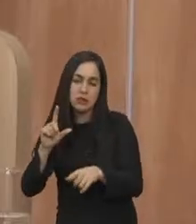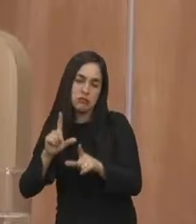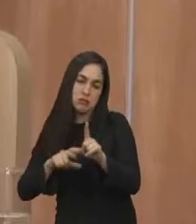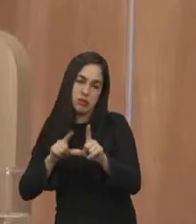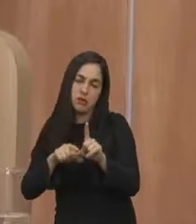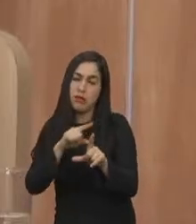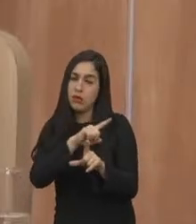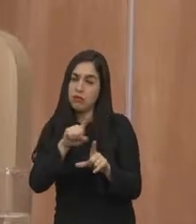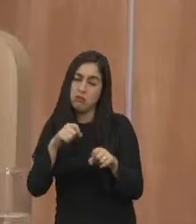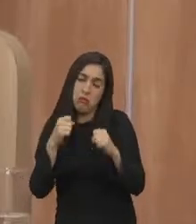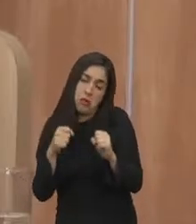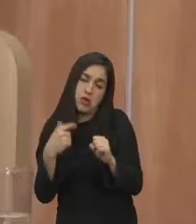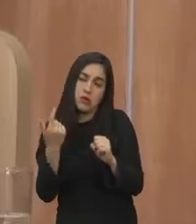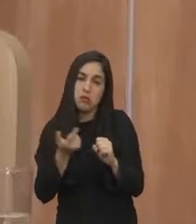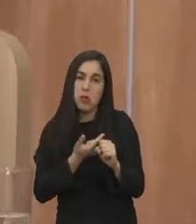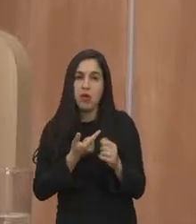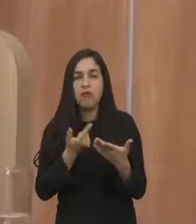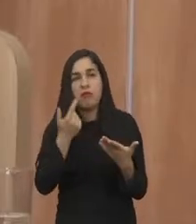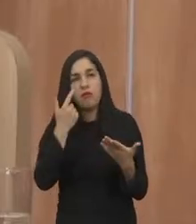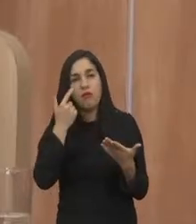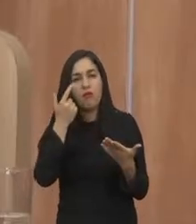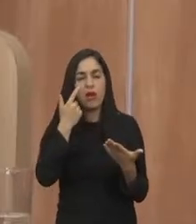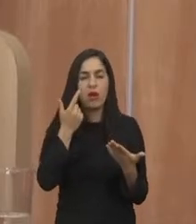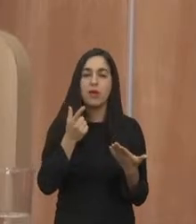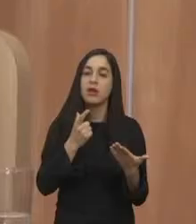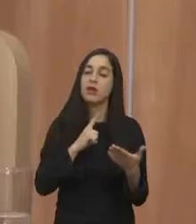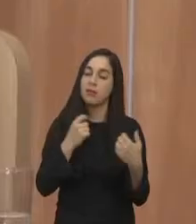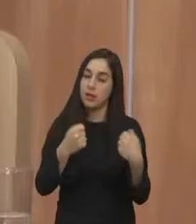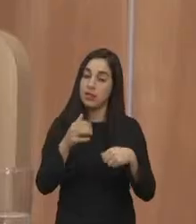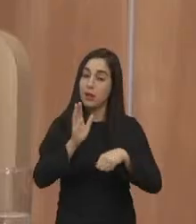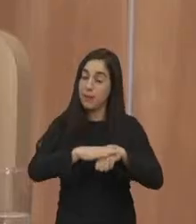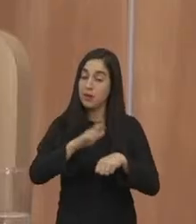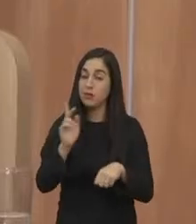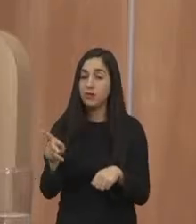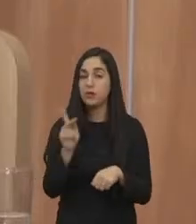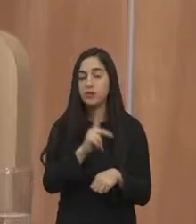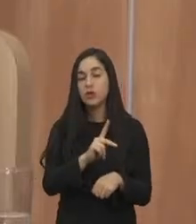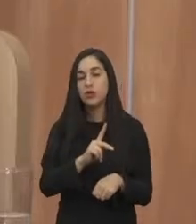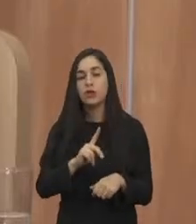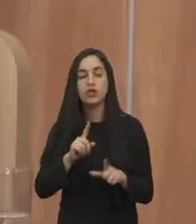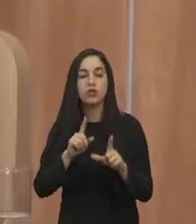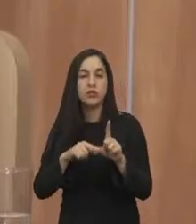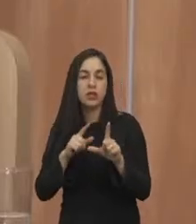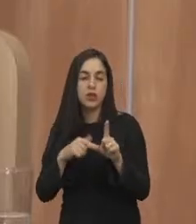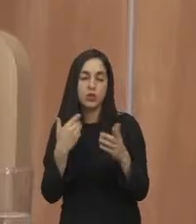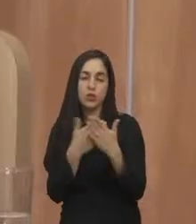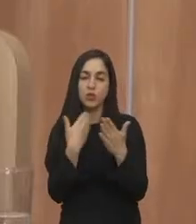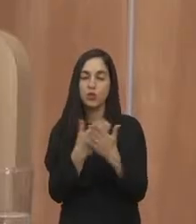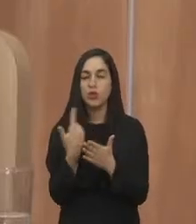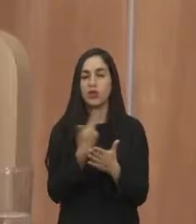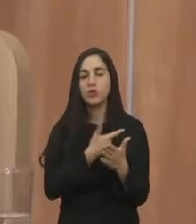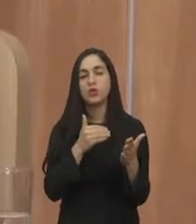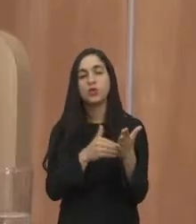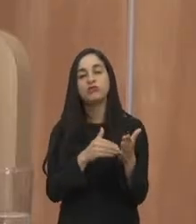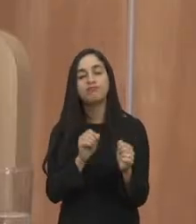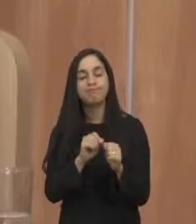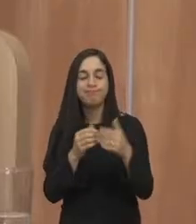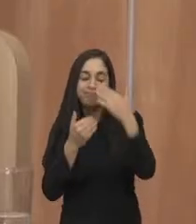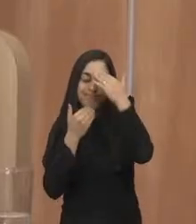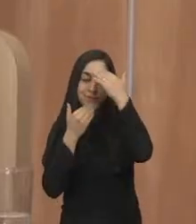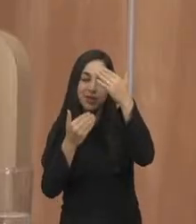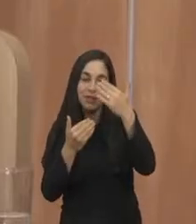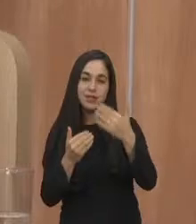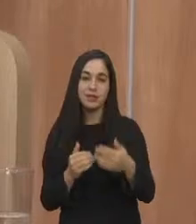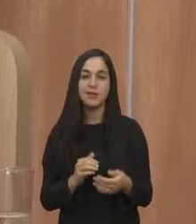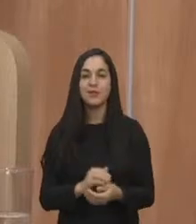para vocês, mas precisaria de um pouco mais de professores de letras para a gente conseguir fazer isso. Foi um estudo que a gente fez da última vez. Tá bom? Obrigado, gente.